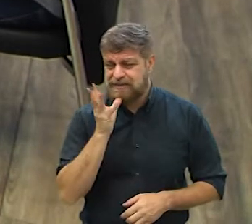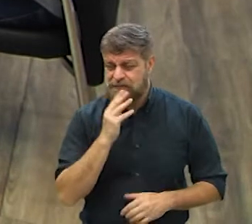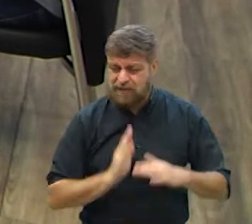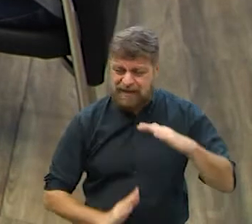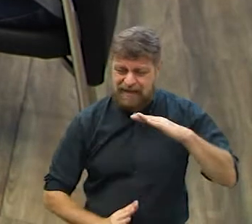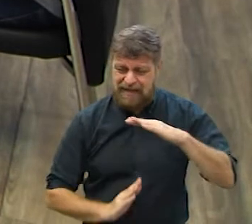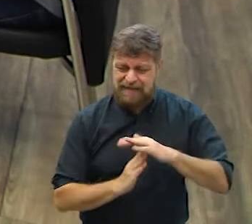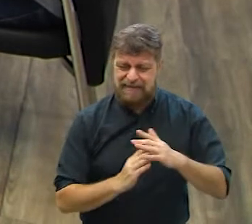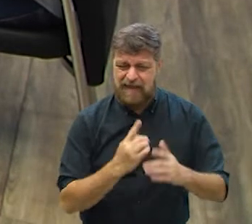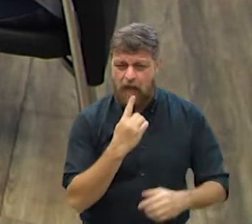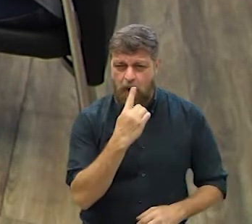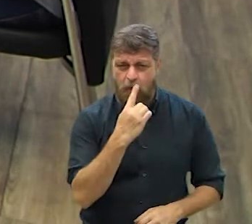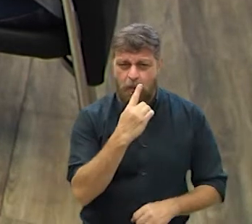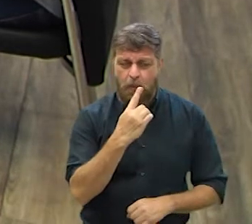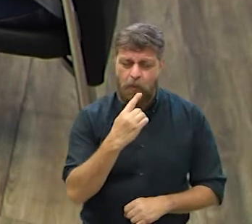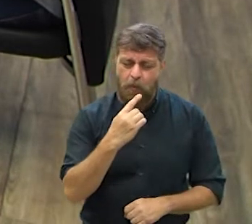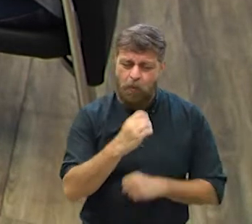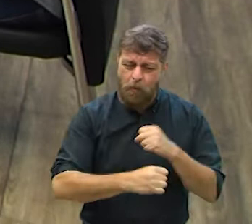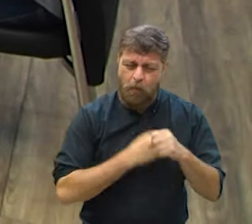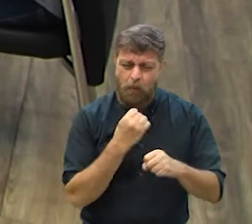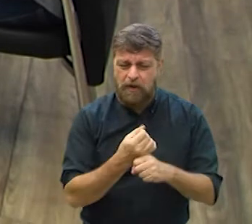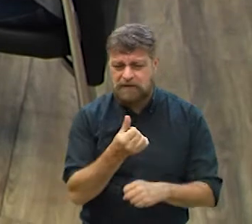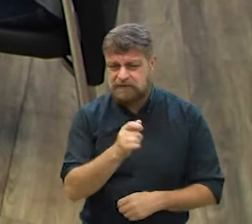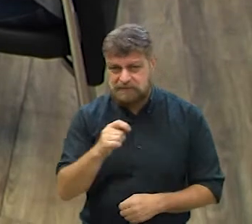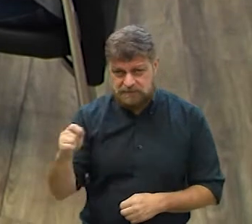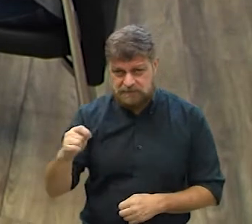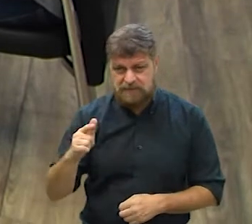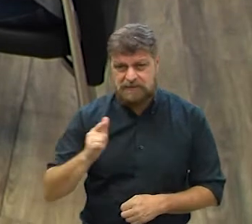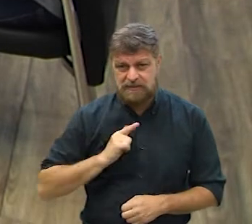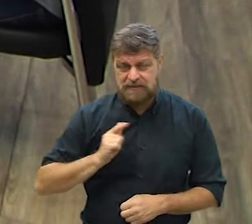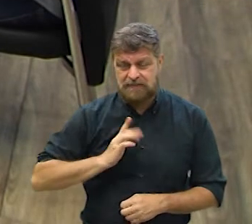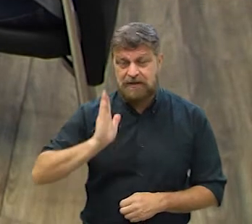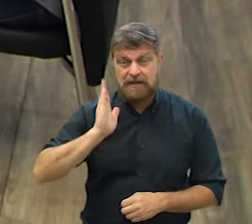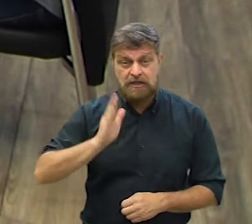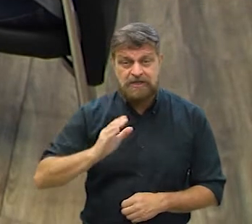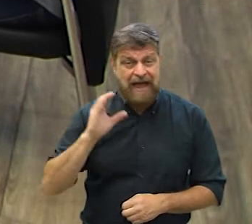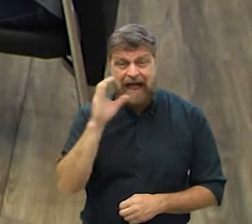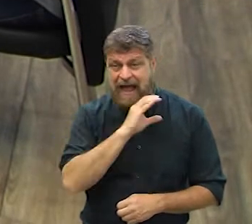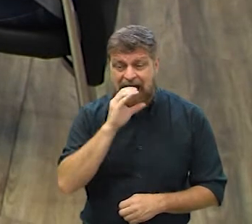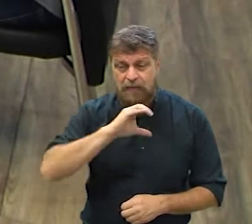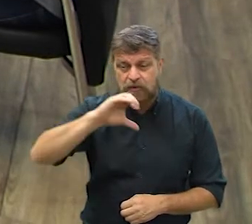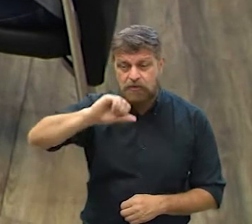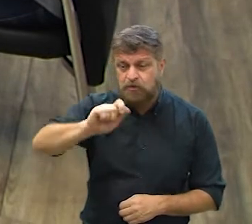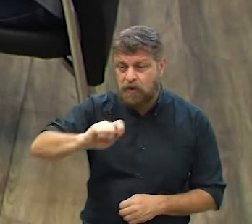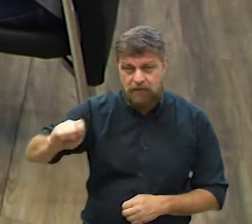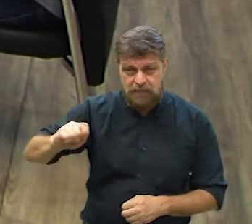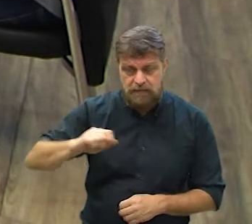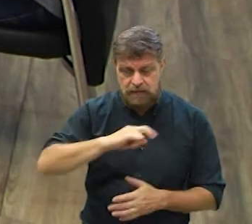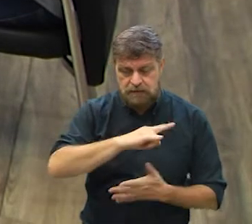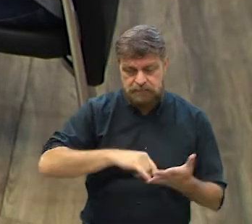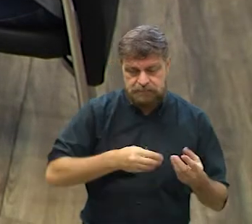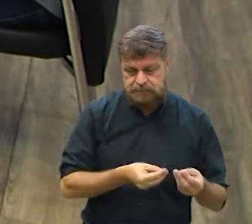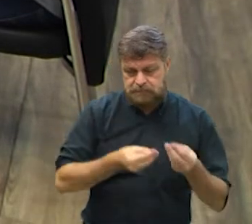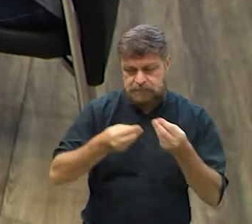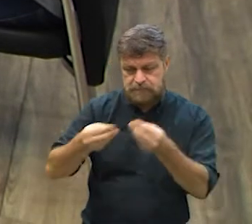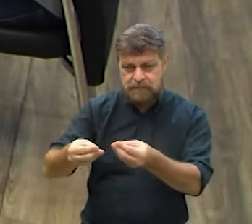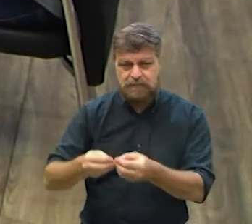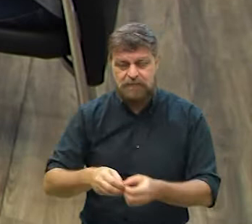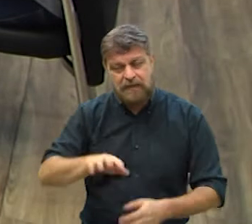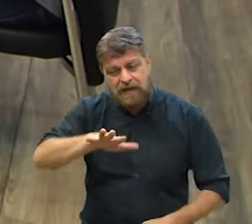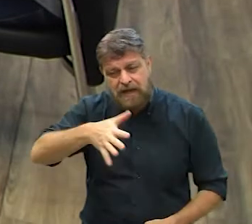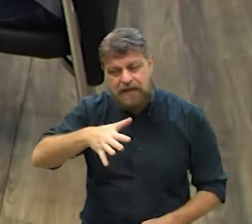18 meses. A média aí já houve situações até de 9 meses. É muito relativo, depende do tamanho,